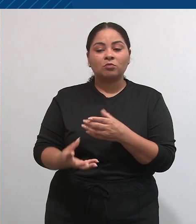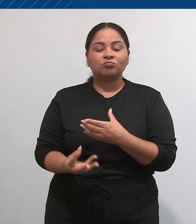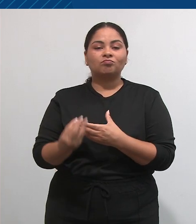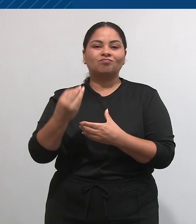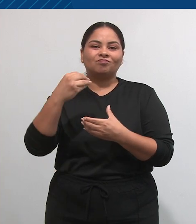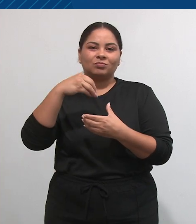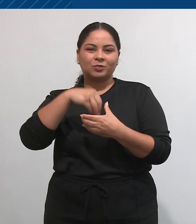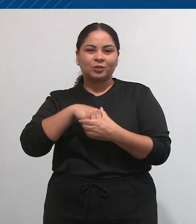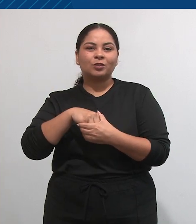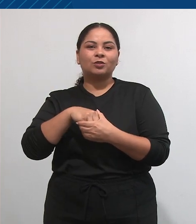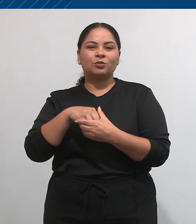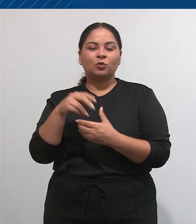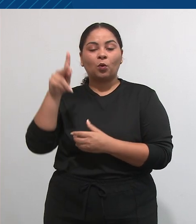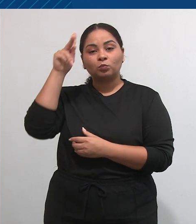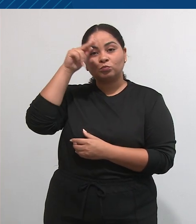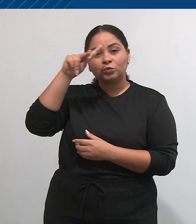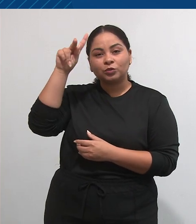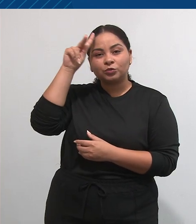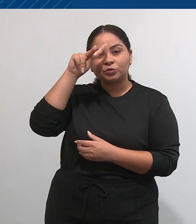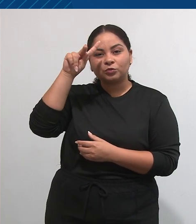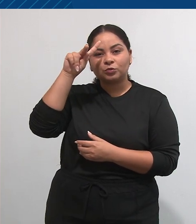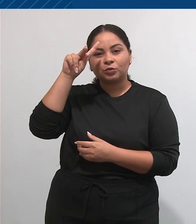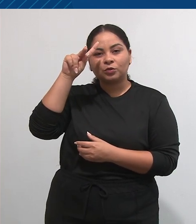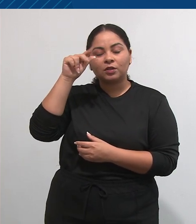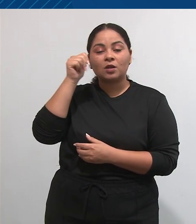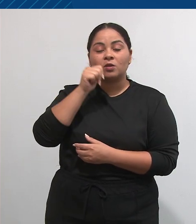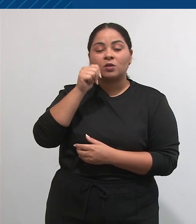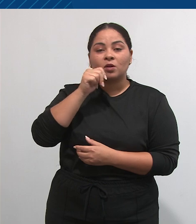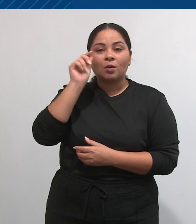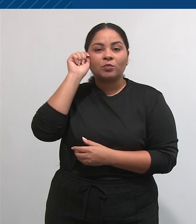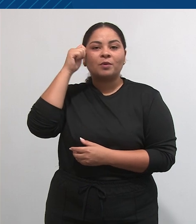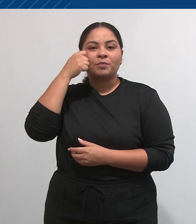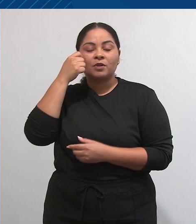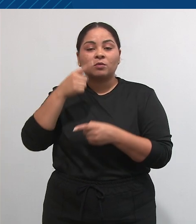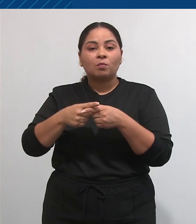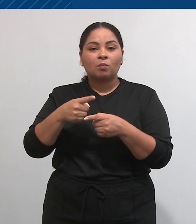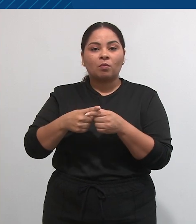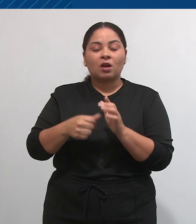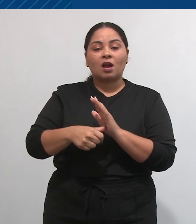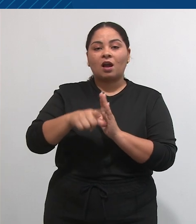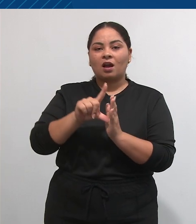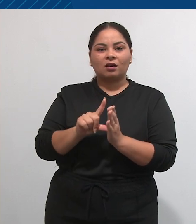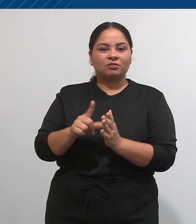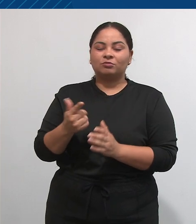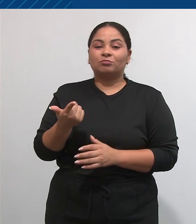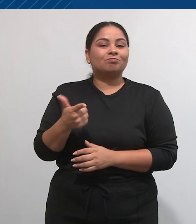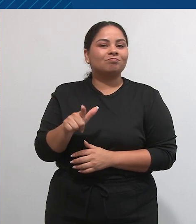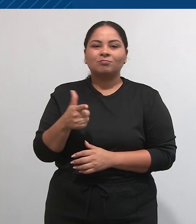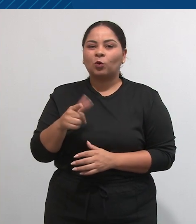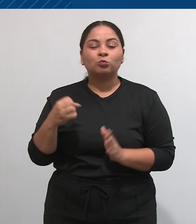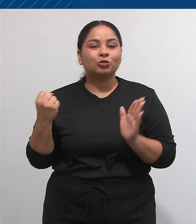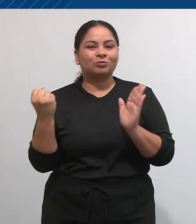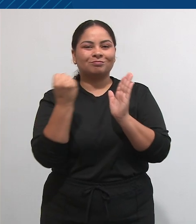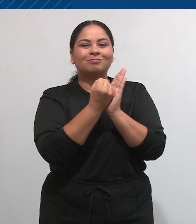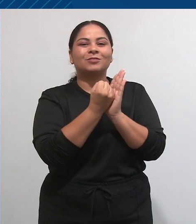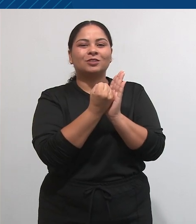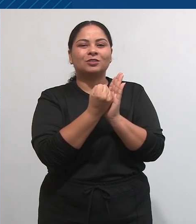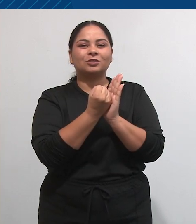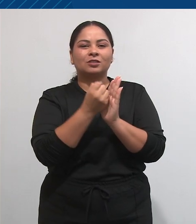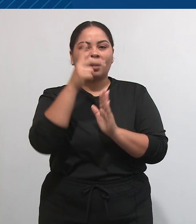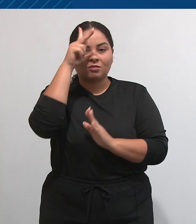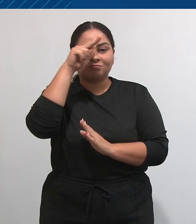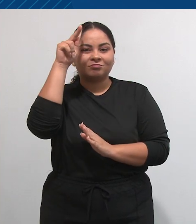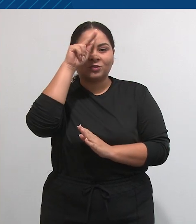dessa mulher na educação de Porto Velho, que não aparecia, e que o ideal era eu inserir esse